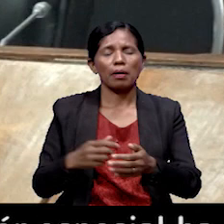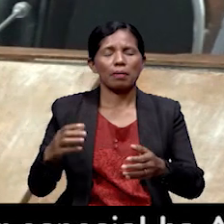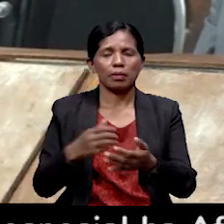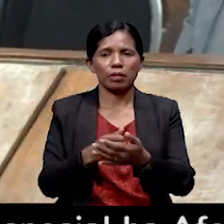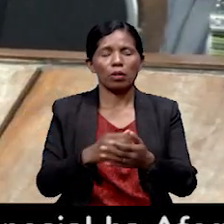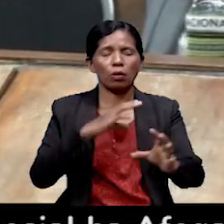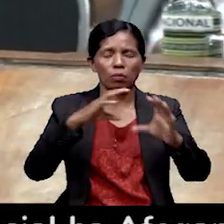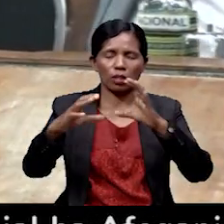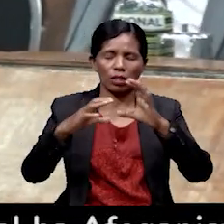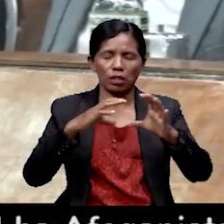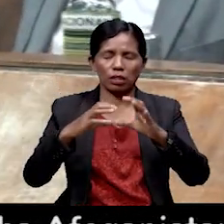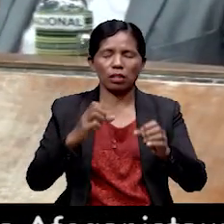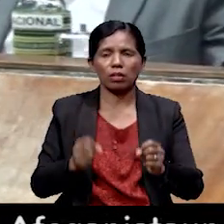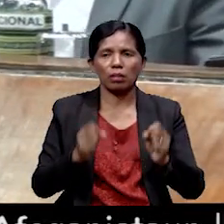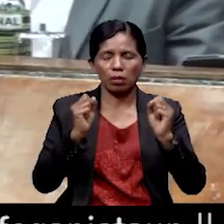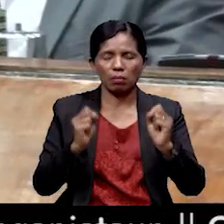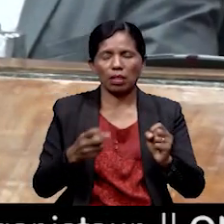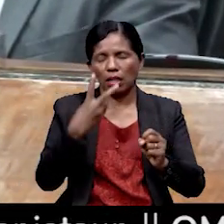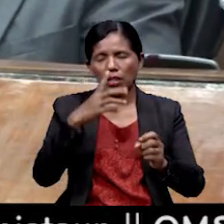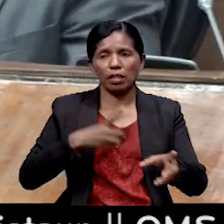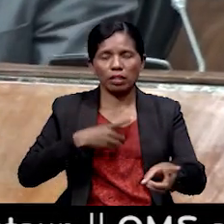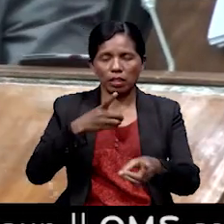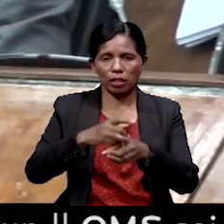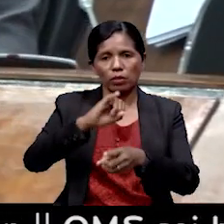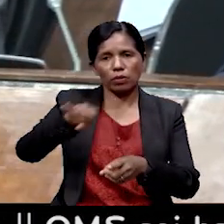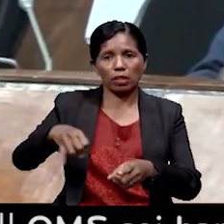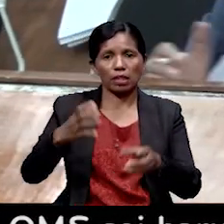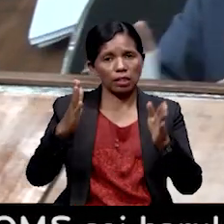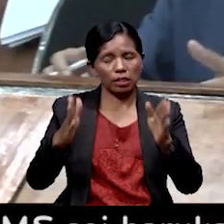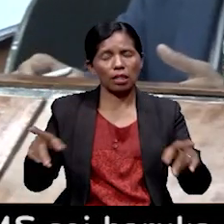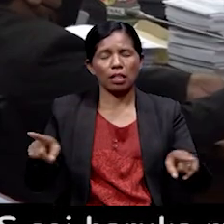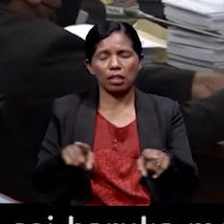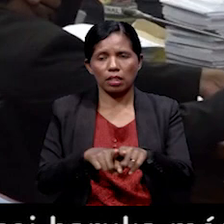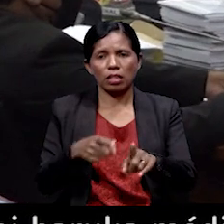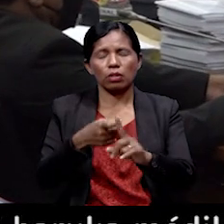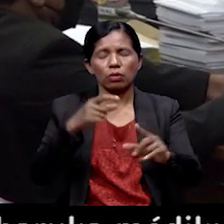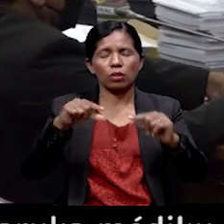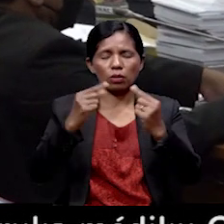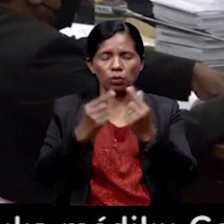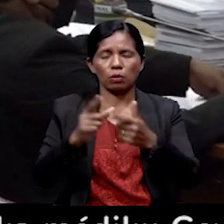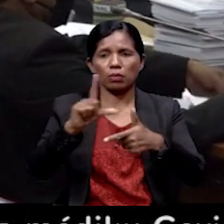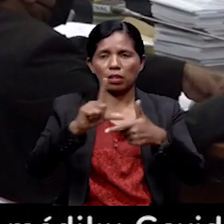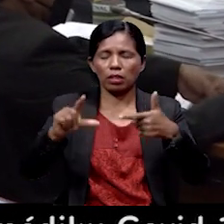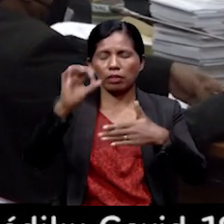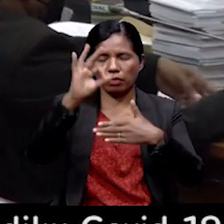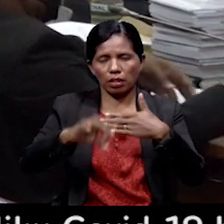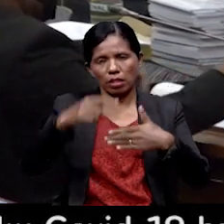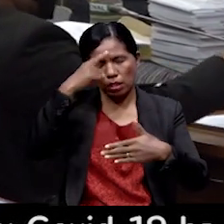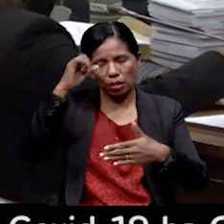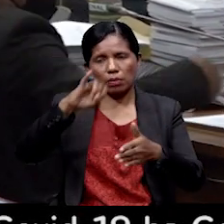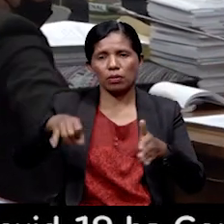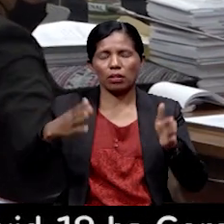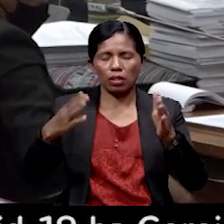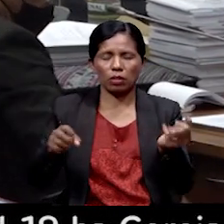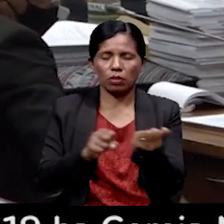social A tobele trata direito o jornalista Sira Hane Samparte e da Rússia Equipe Linha Frente Tamba jornalista em